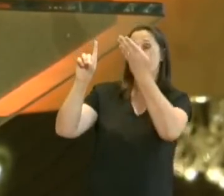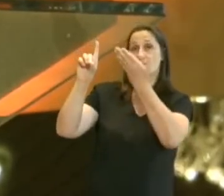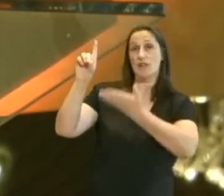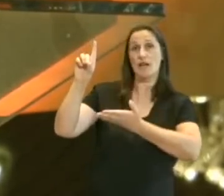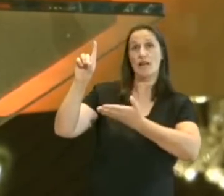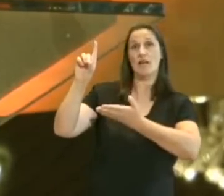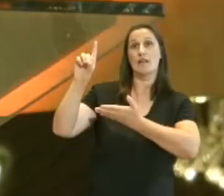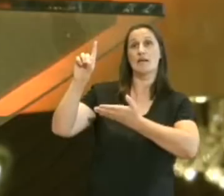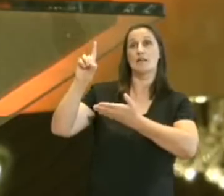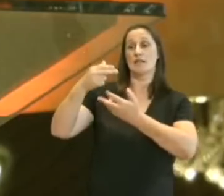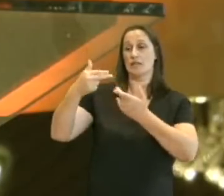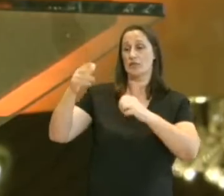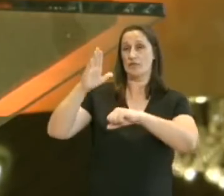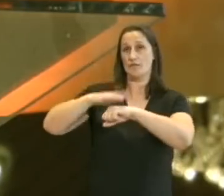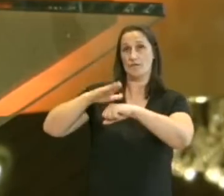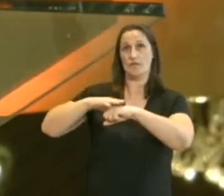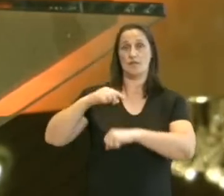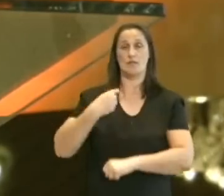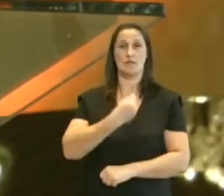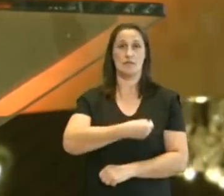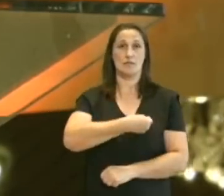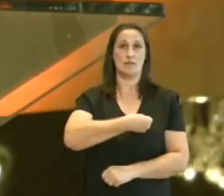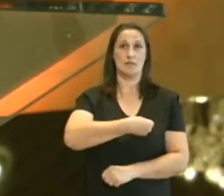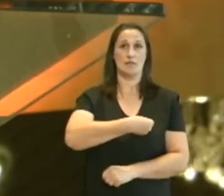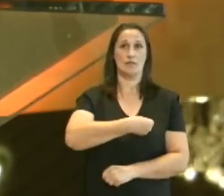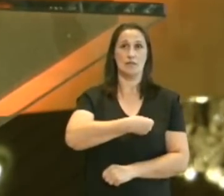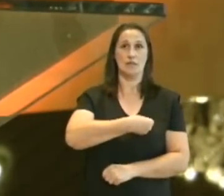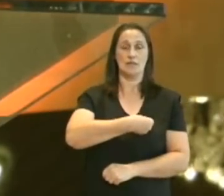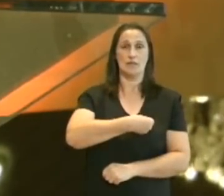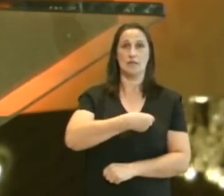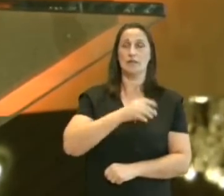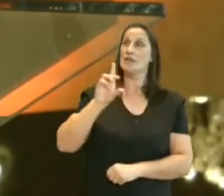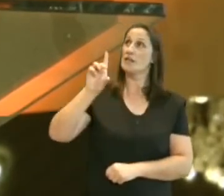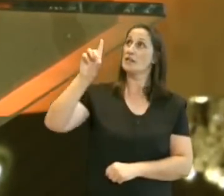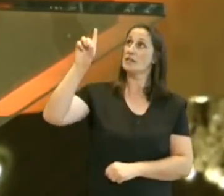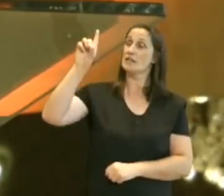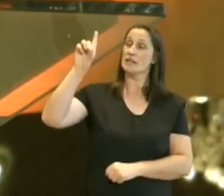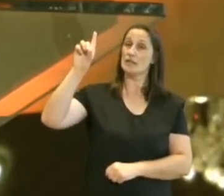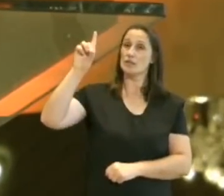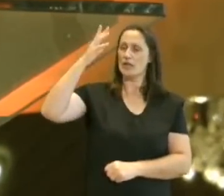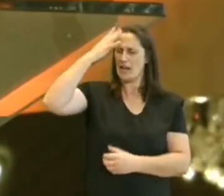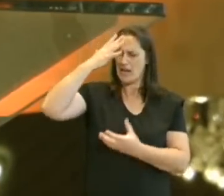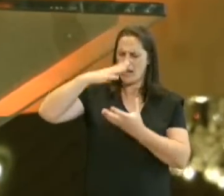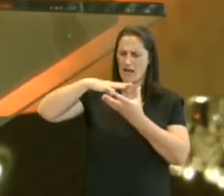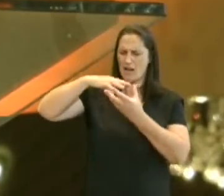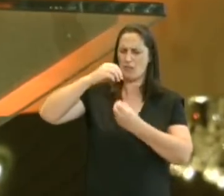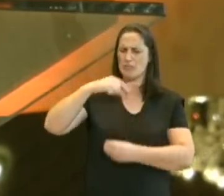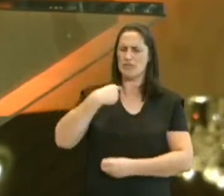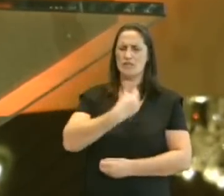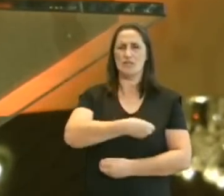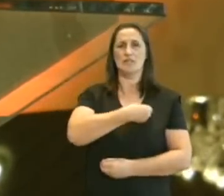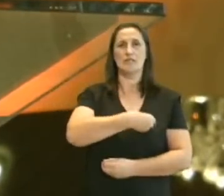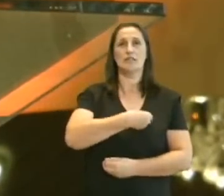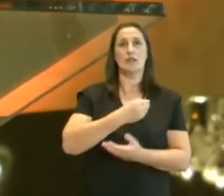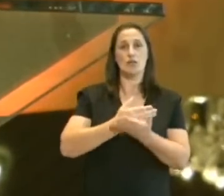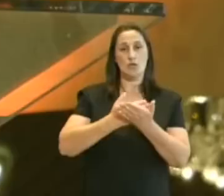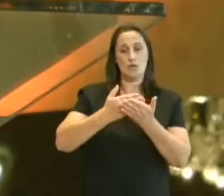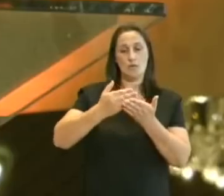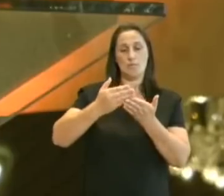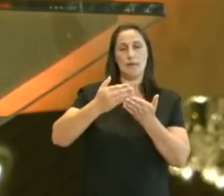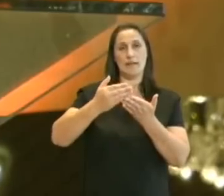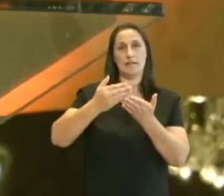Ele faz na nossa vida. Essa releitura de Deus na nossa alma, na nossa vida, ela começa dizendo: